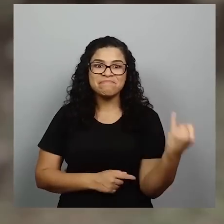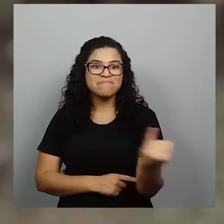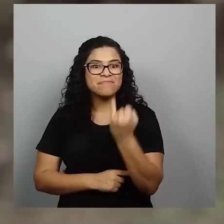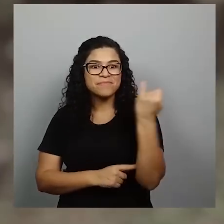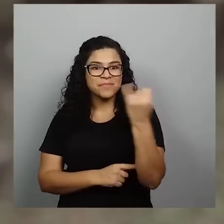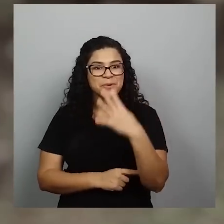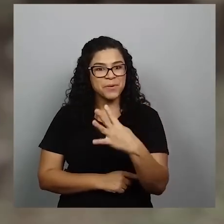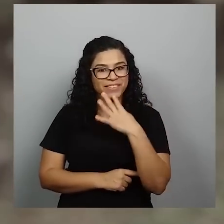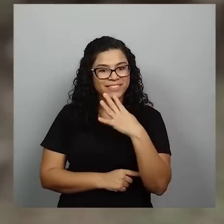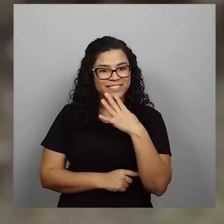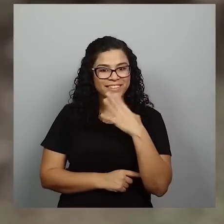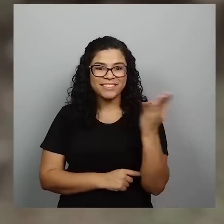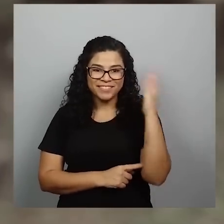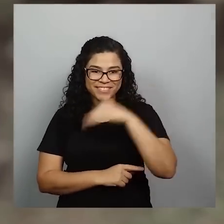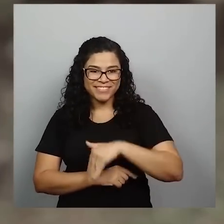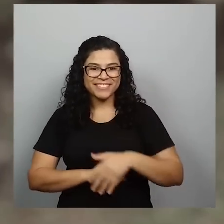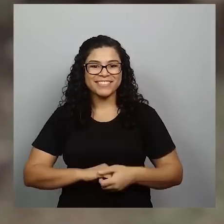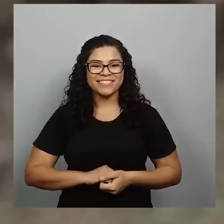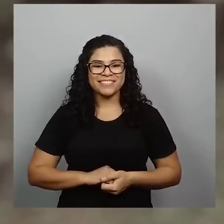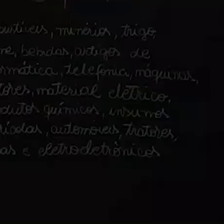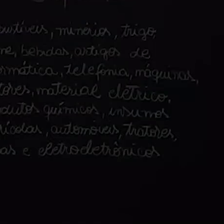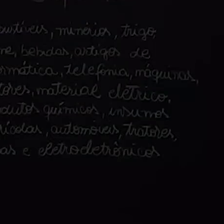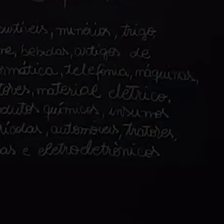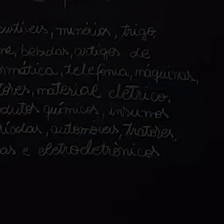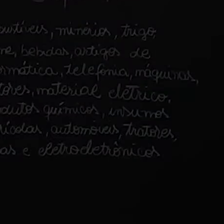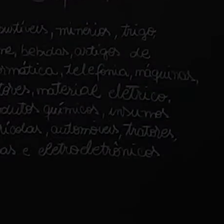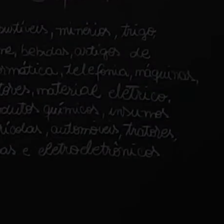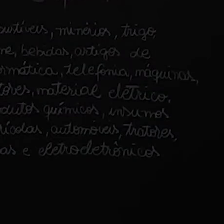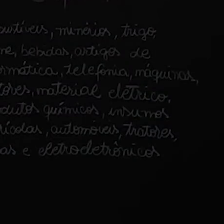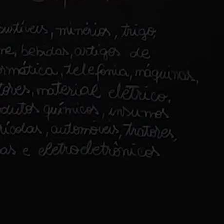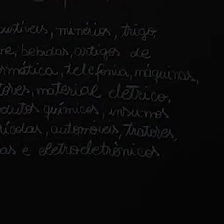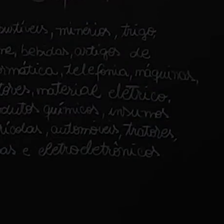Interessante e importante conhecermos, né? Vamos lá?